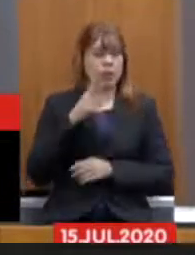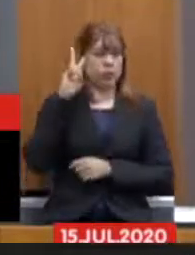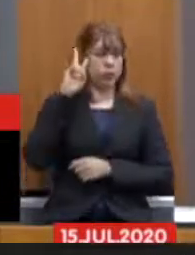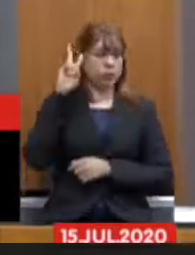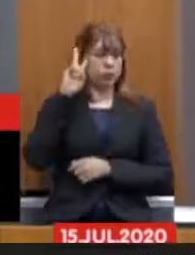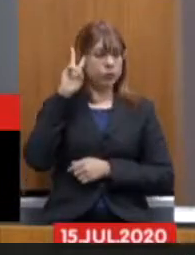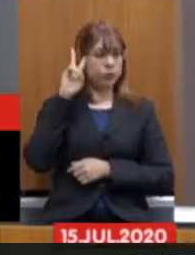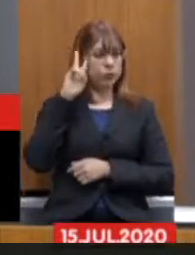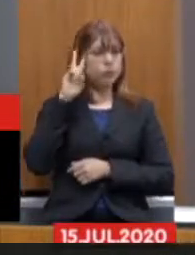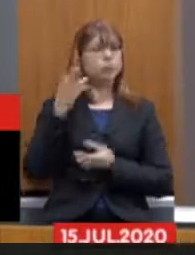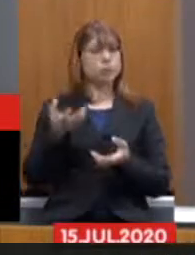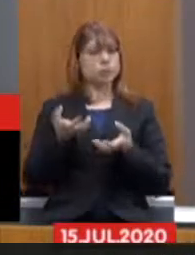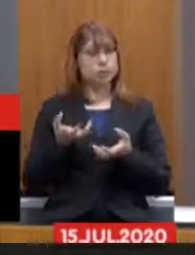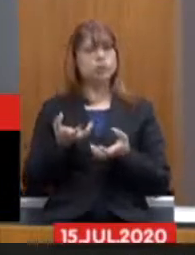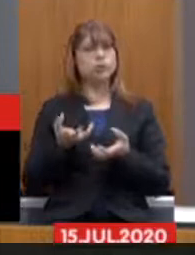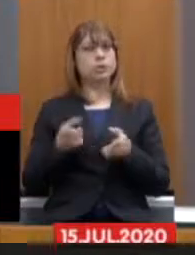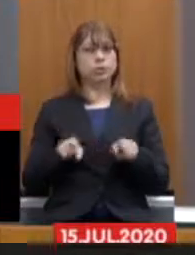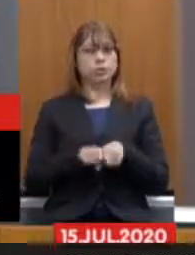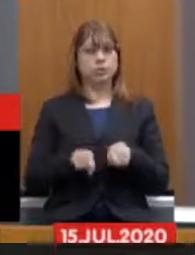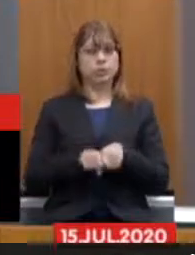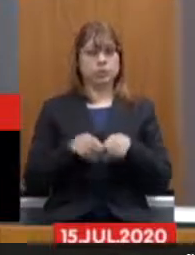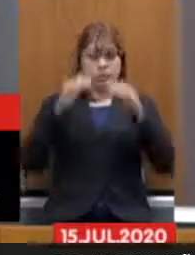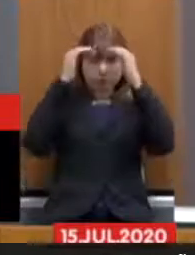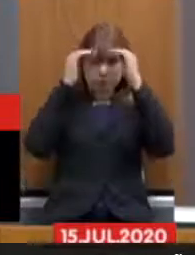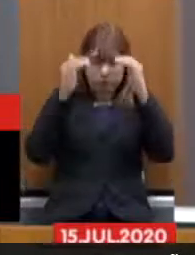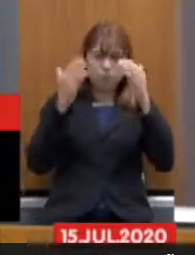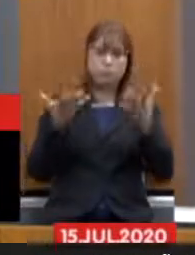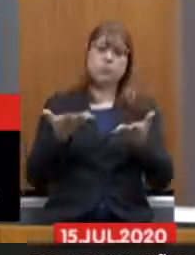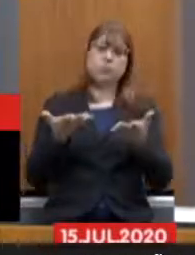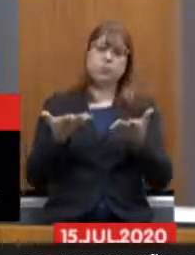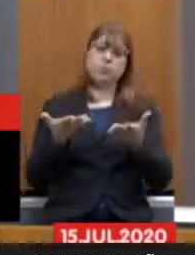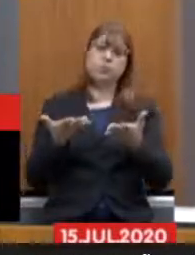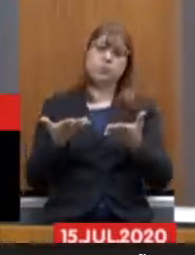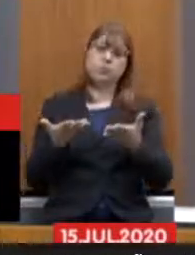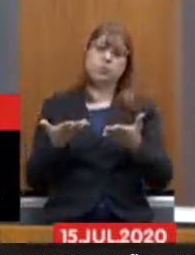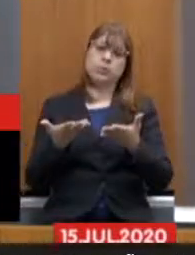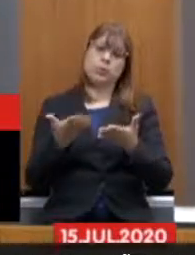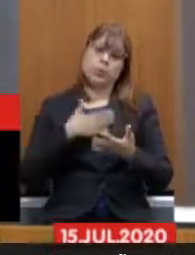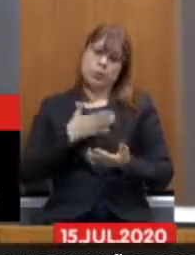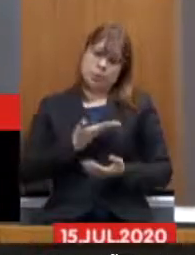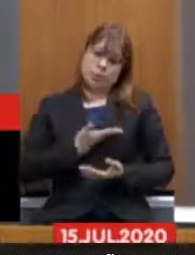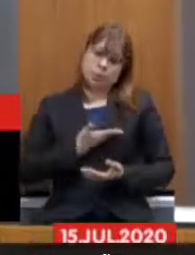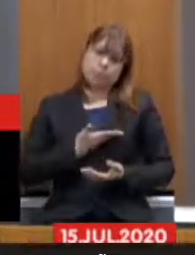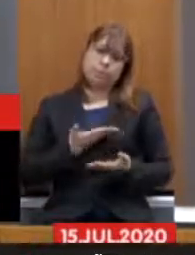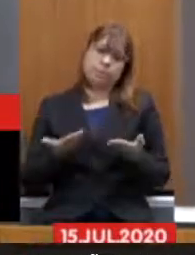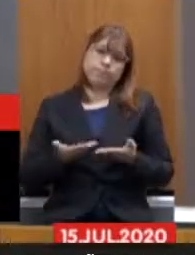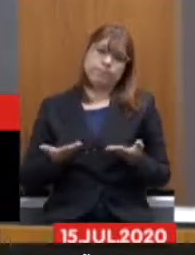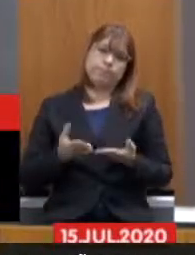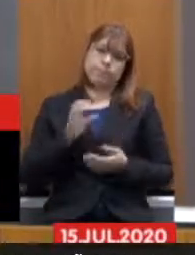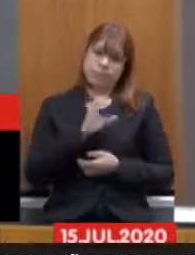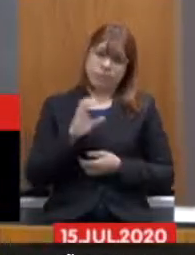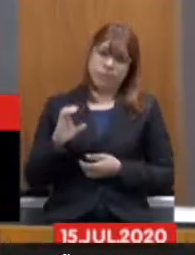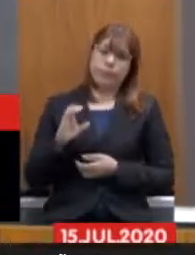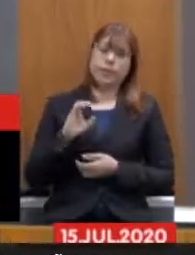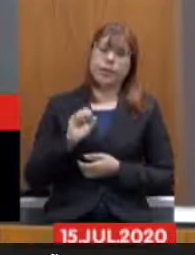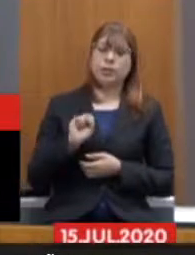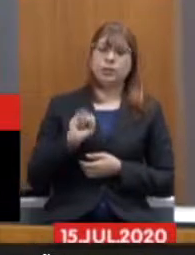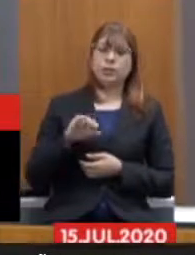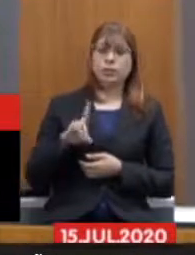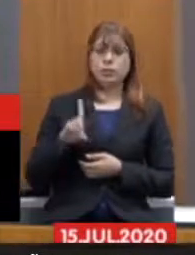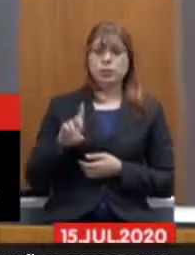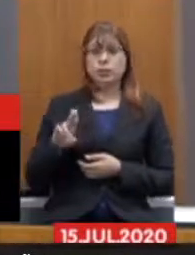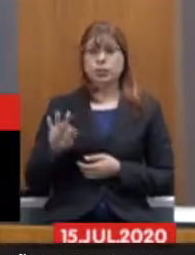segunda-feira e quero é em respeito e homenagem a minha colega de profissão que hoje coordena o sind-ute